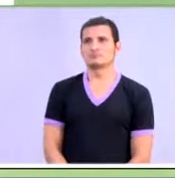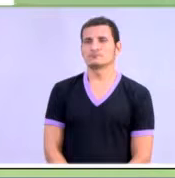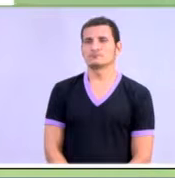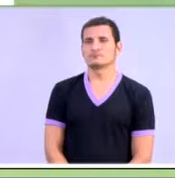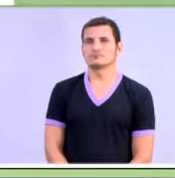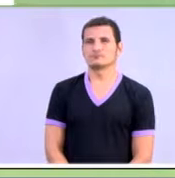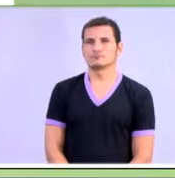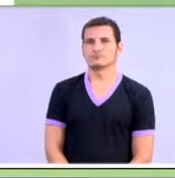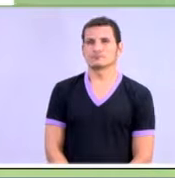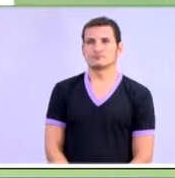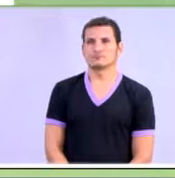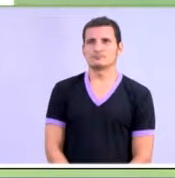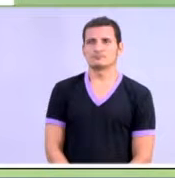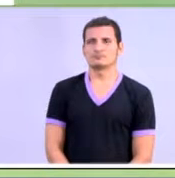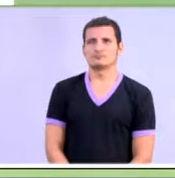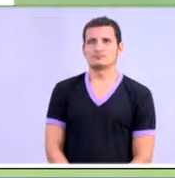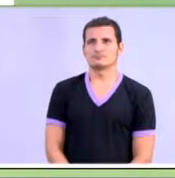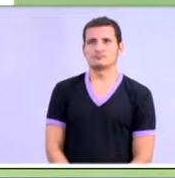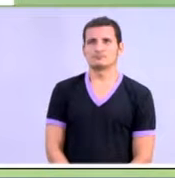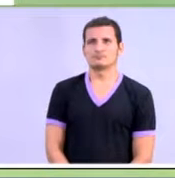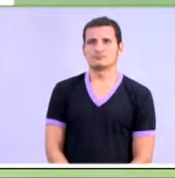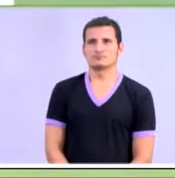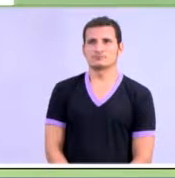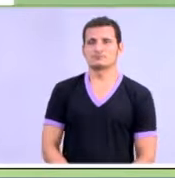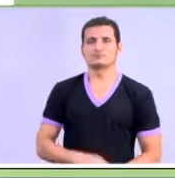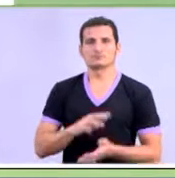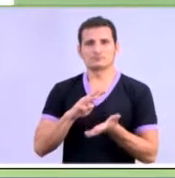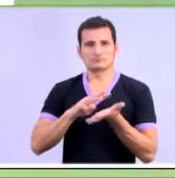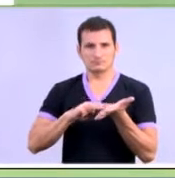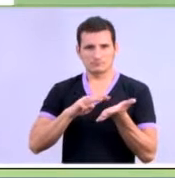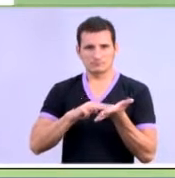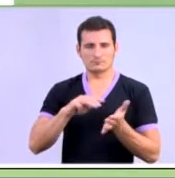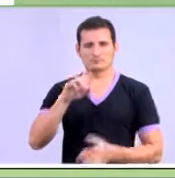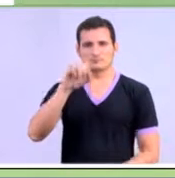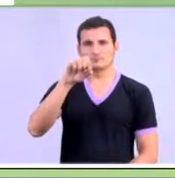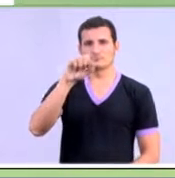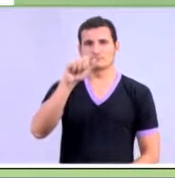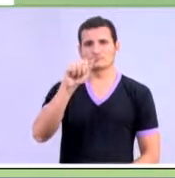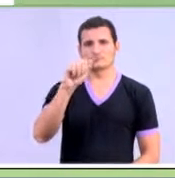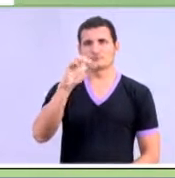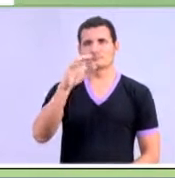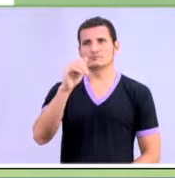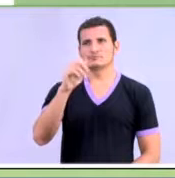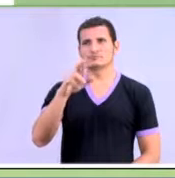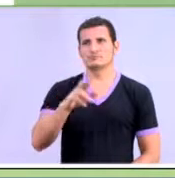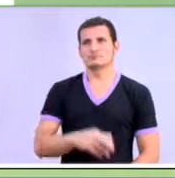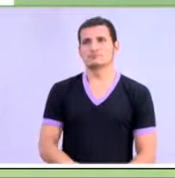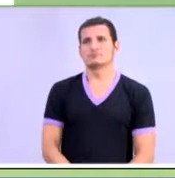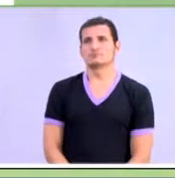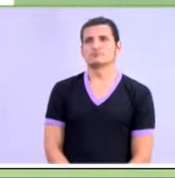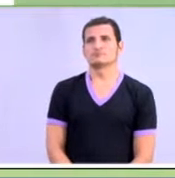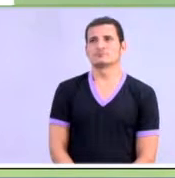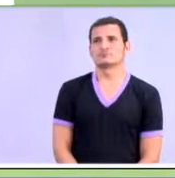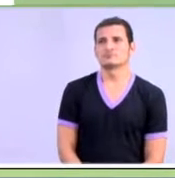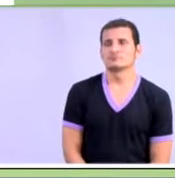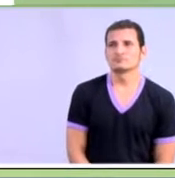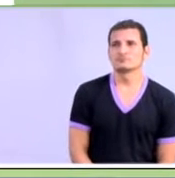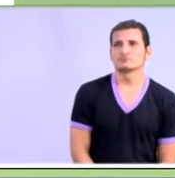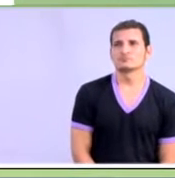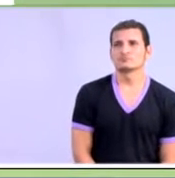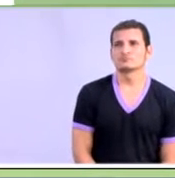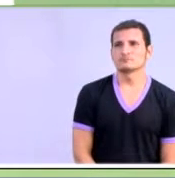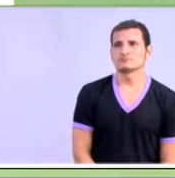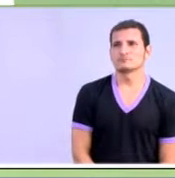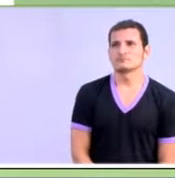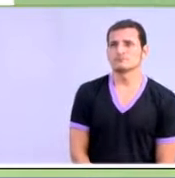Vamos definir a função sacar? A função não, o método sacar. A primeira coisa que eu tenho que